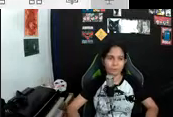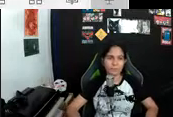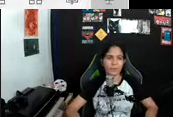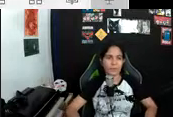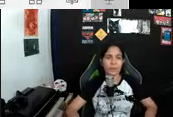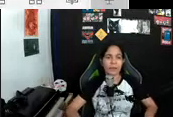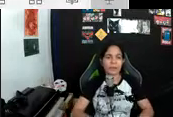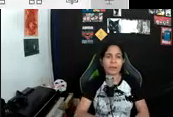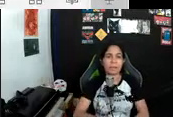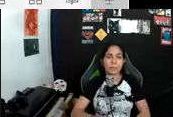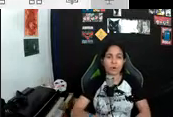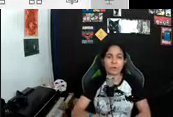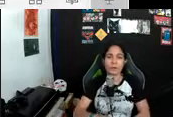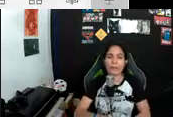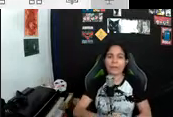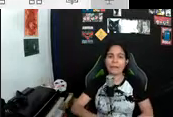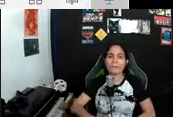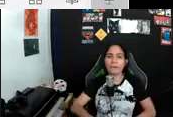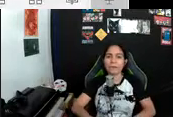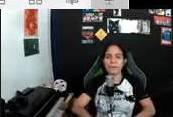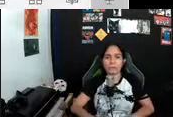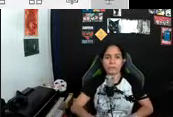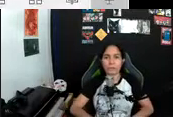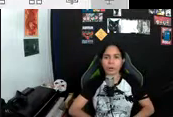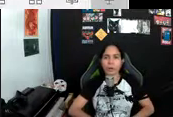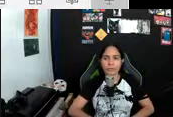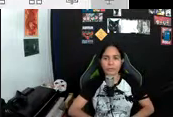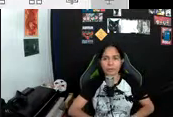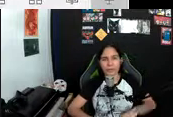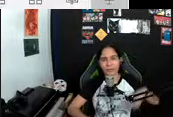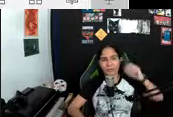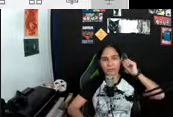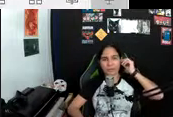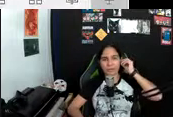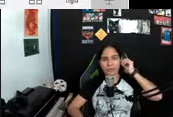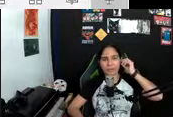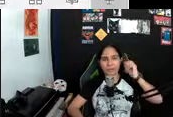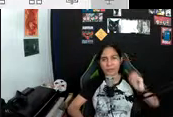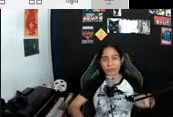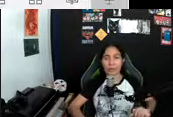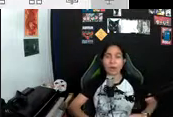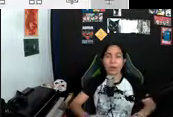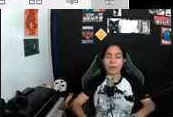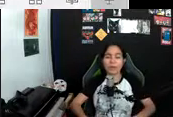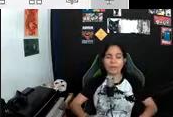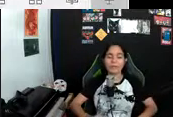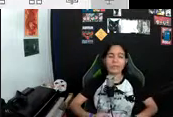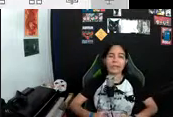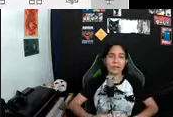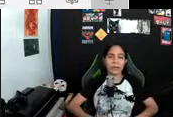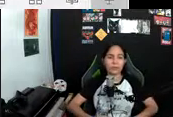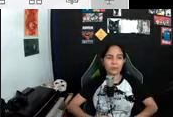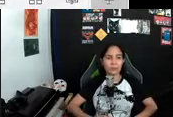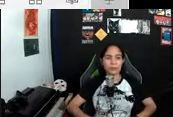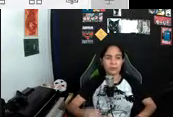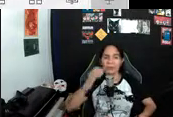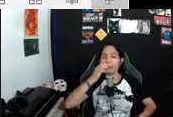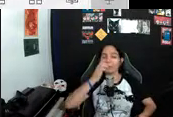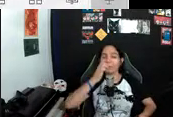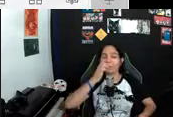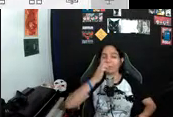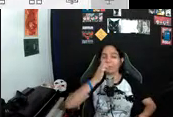2007. Então, ela aprova a reformulação do Código de Ética dos Profissionais de Enfermagem, onde diz que é direito